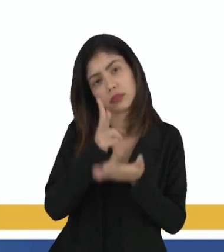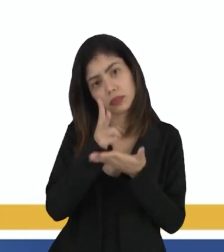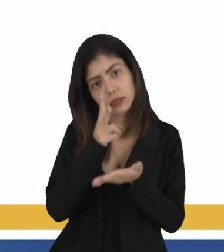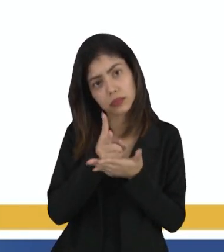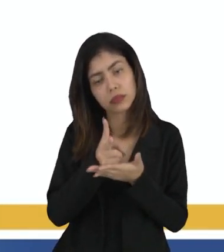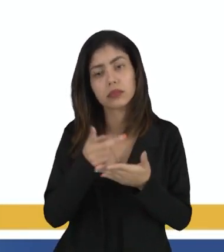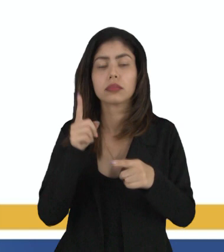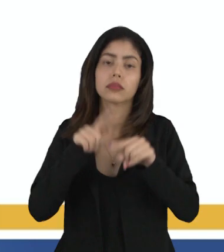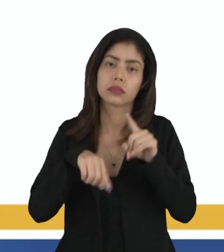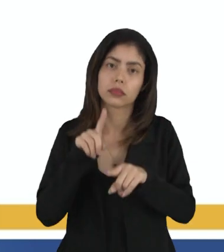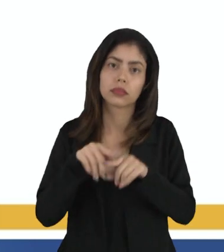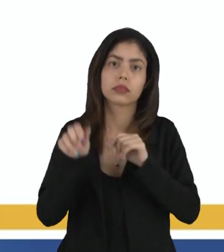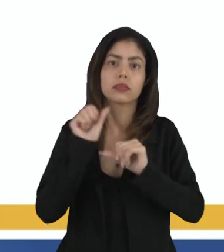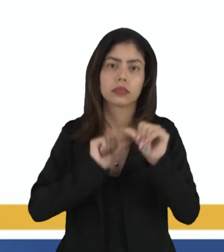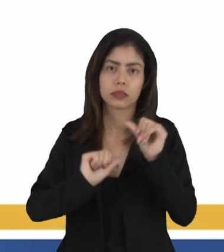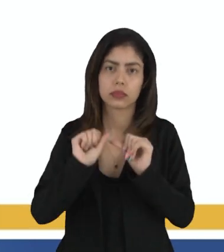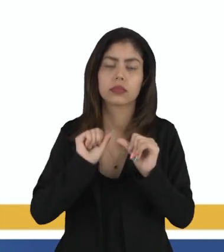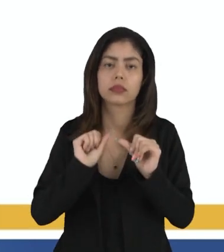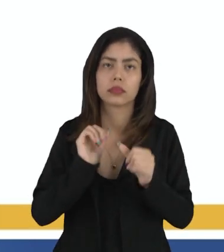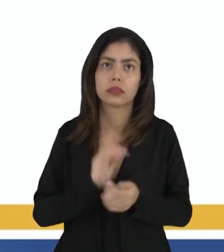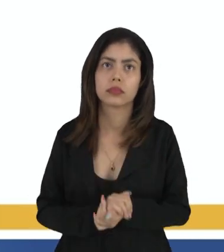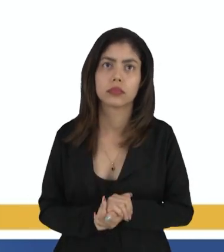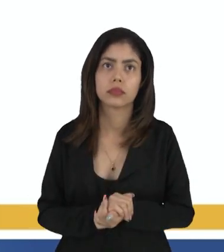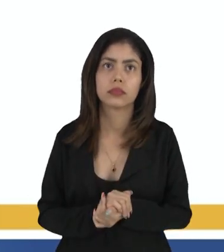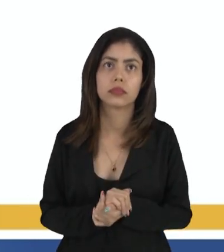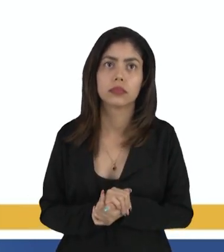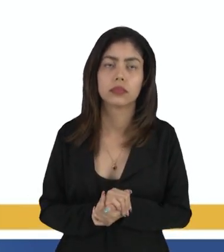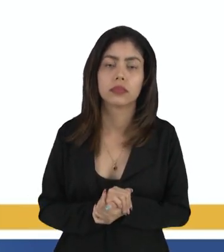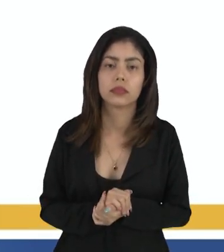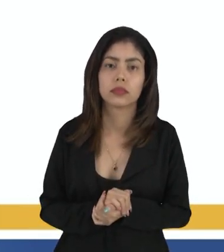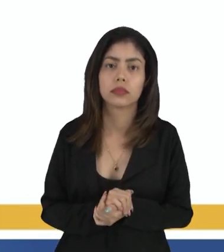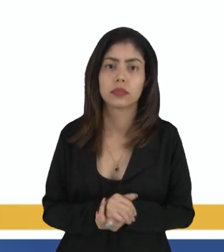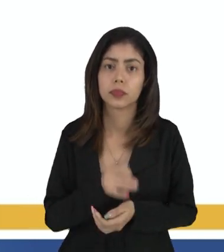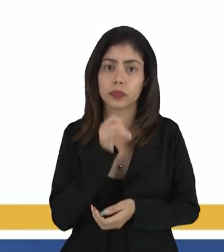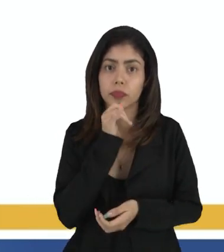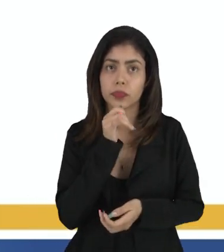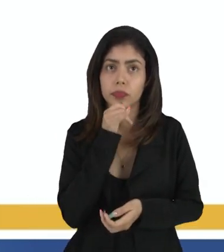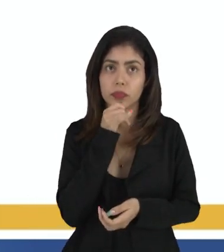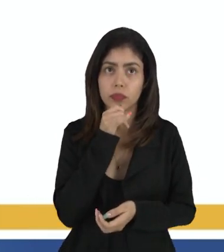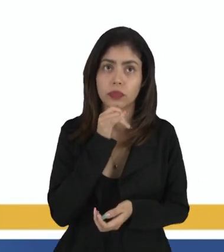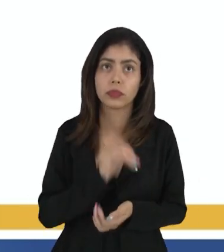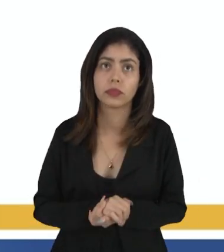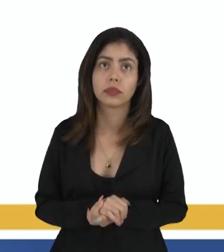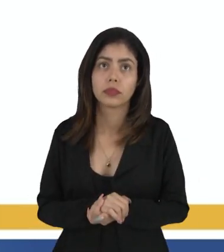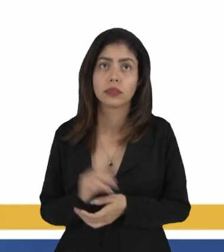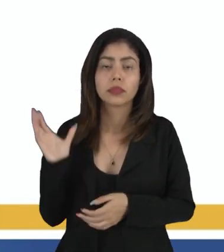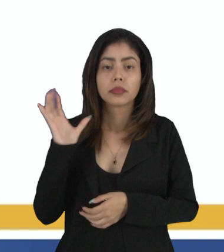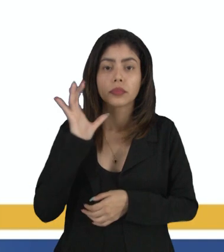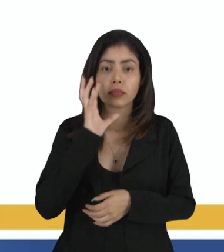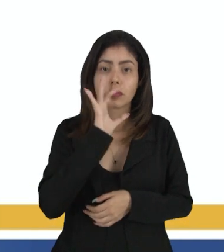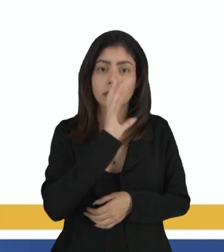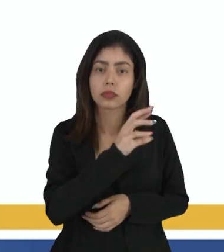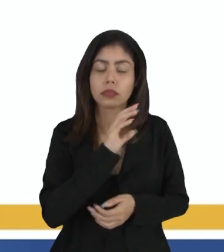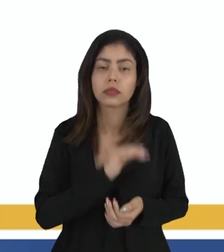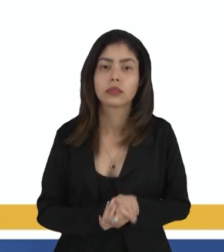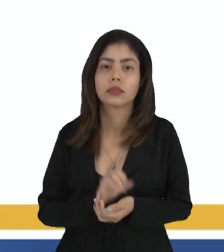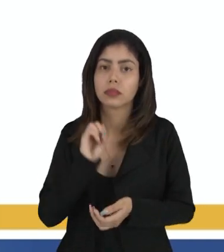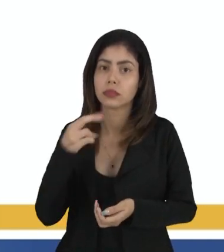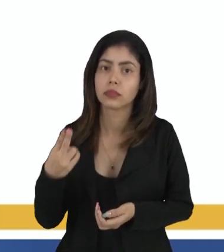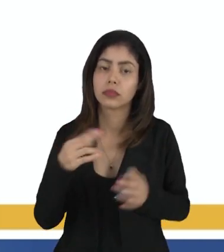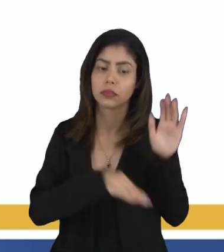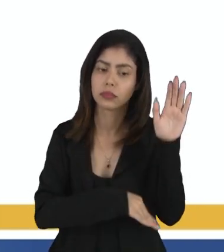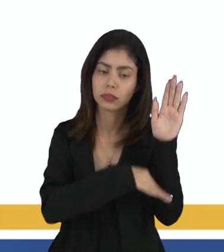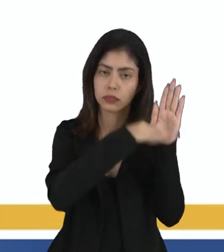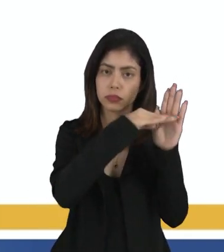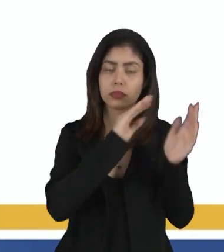mesmo material, mas ele mudar o seu estado, por exemplo, através do calor ou através de sua